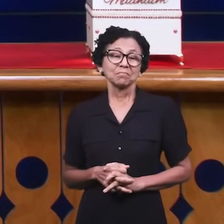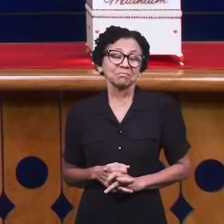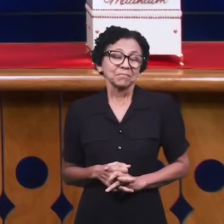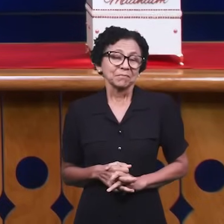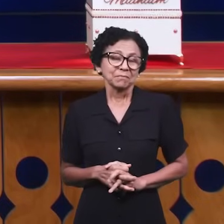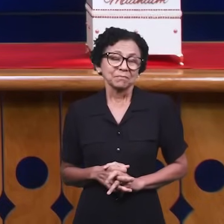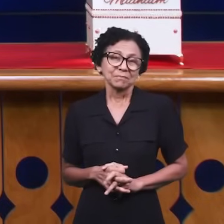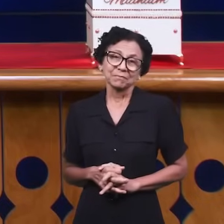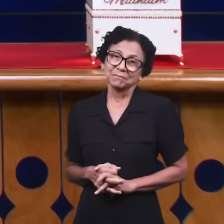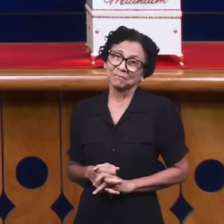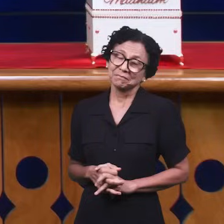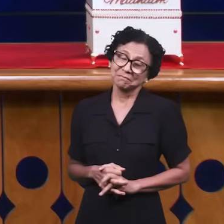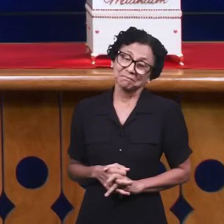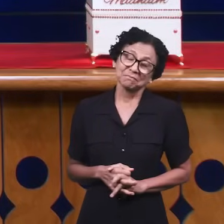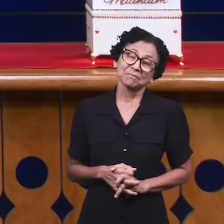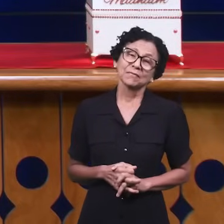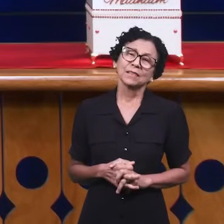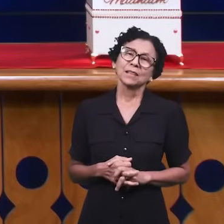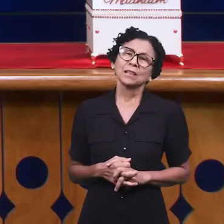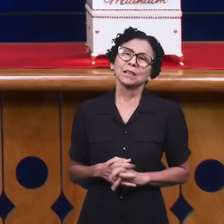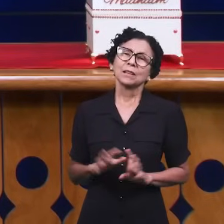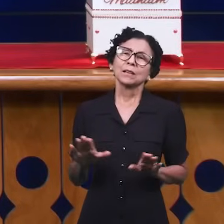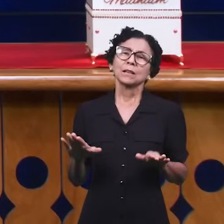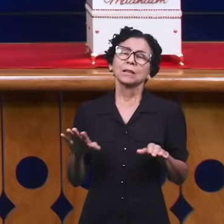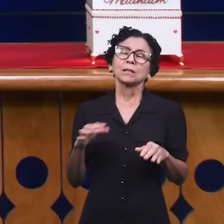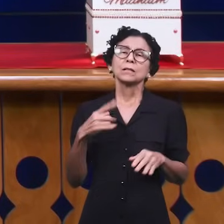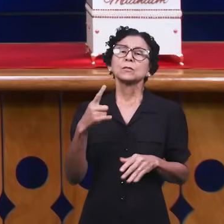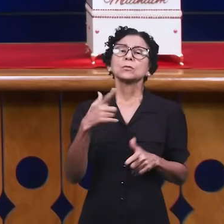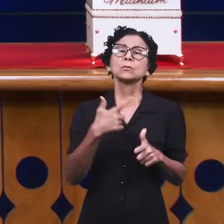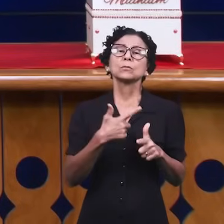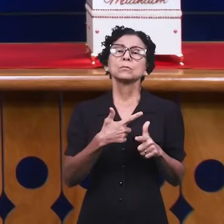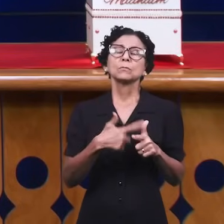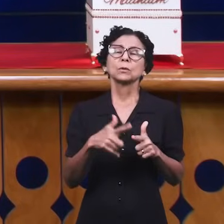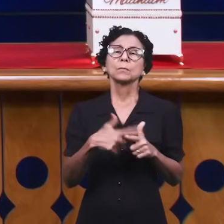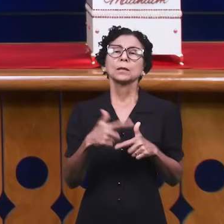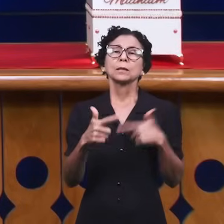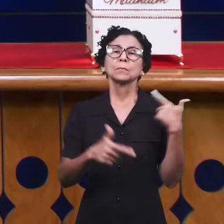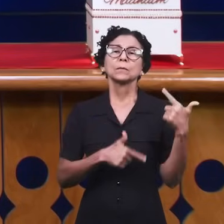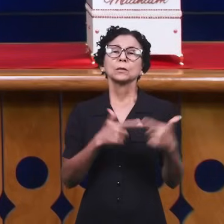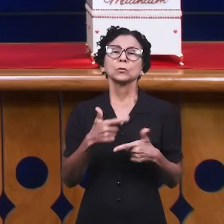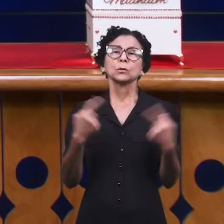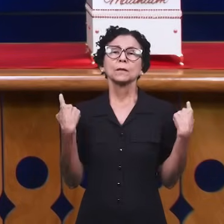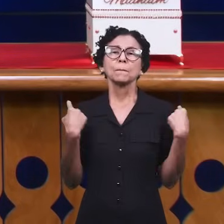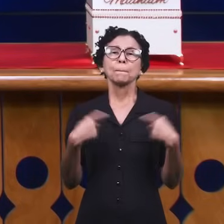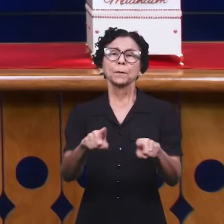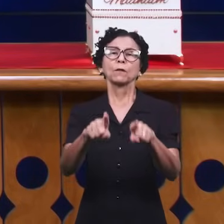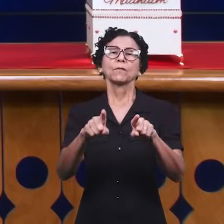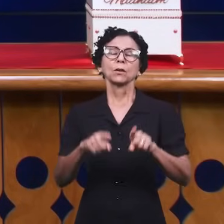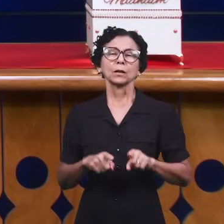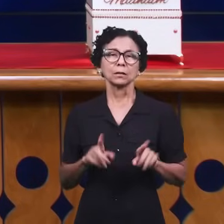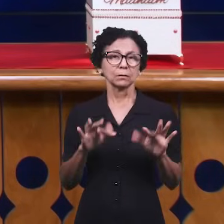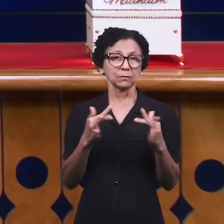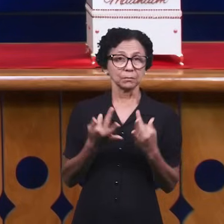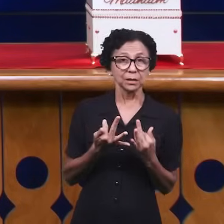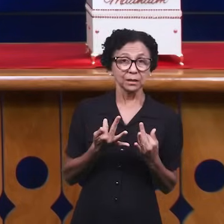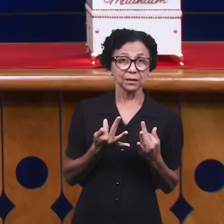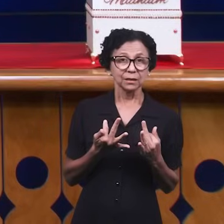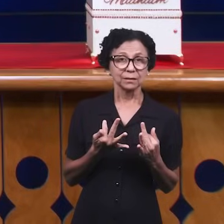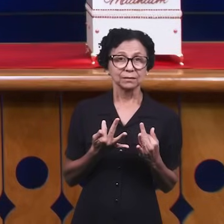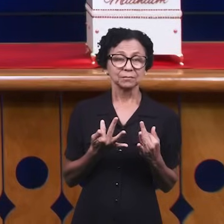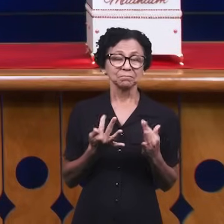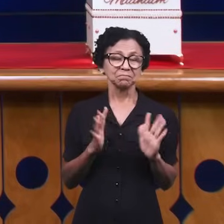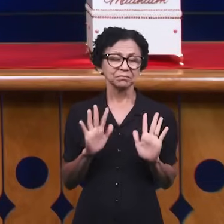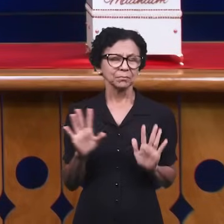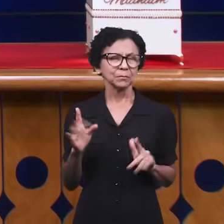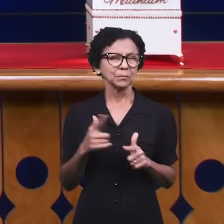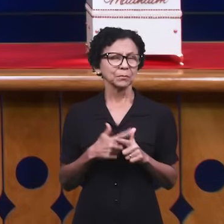está afrontando, a você, a sua família, o seu lar, saiba que a sua